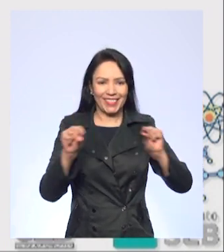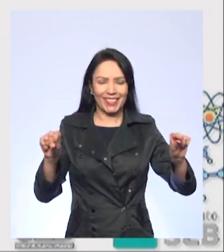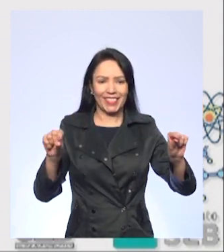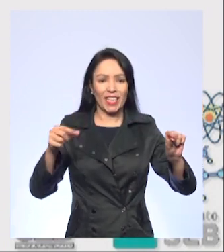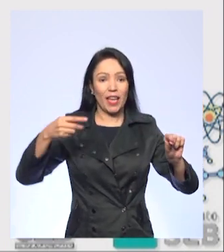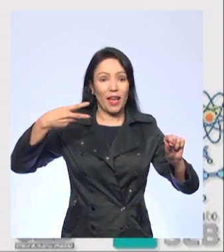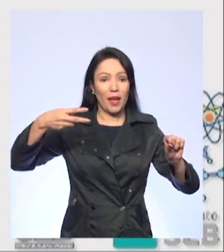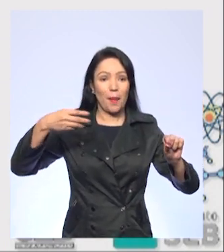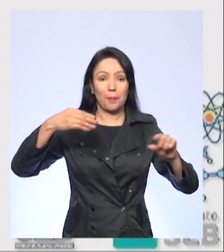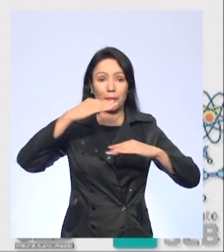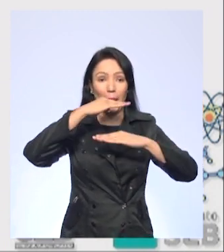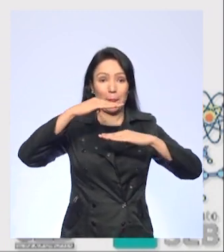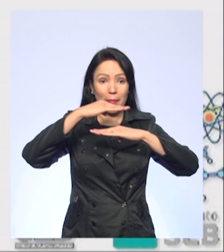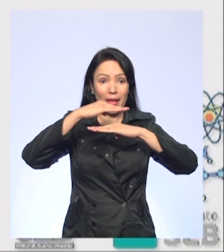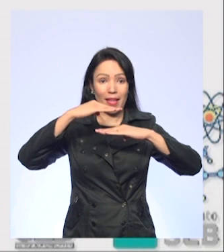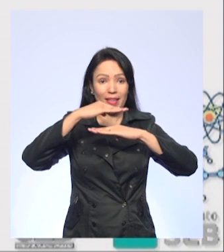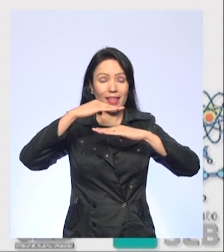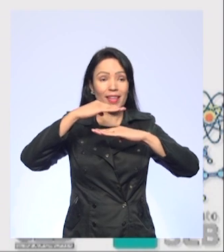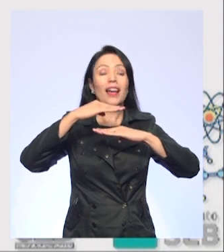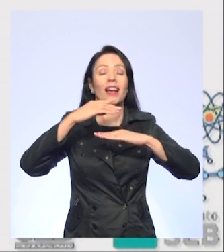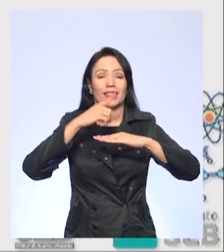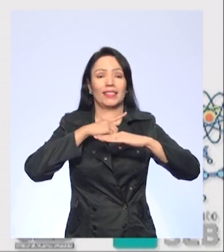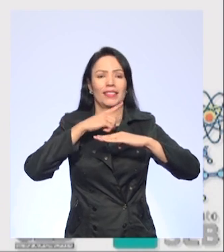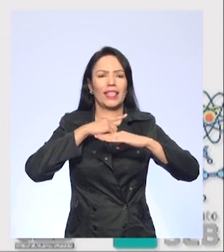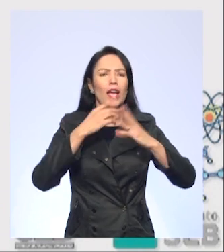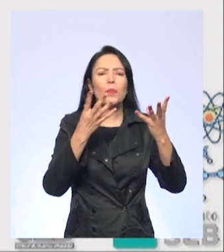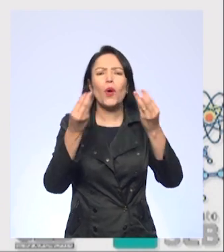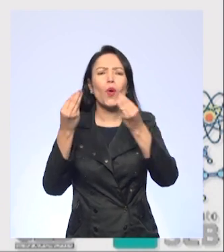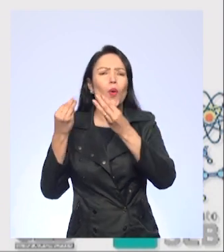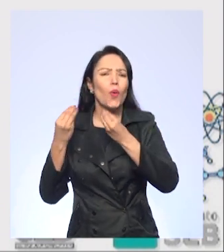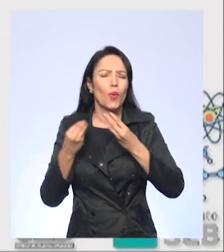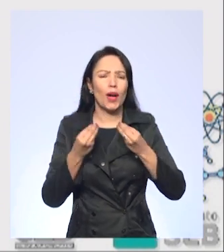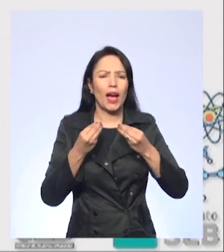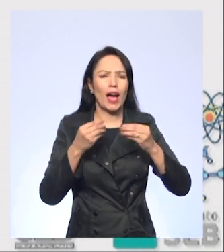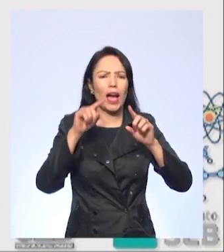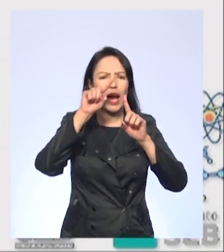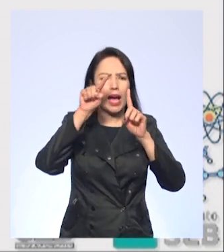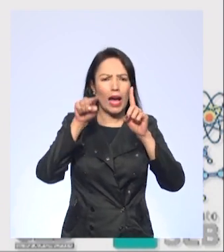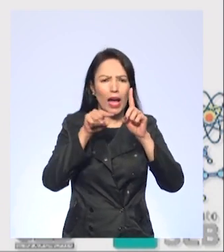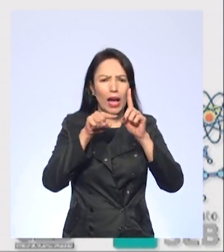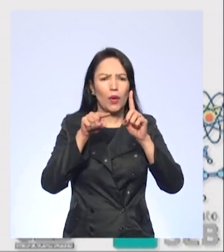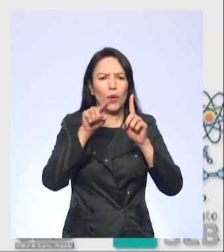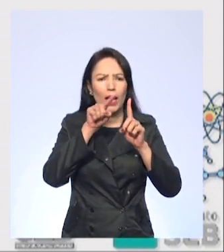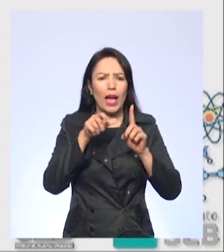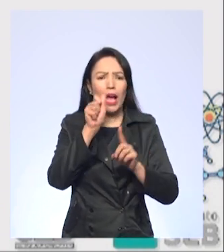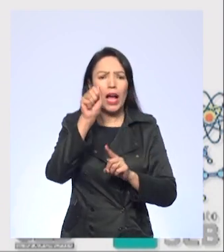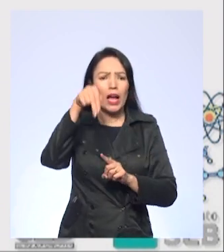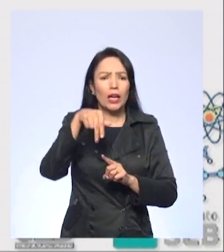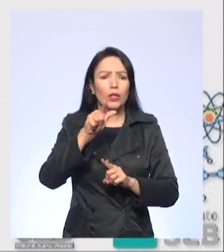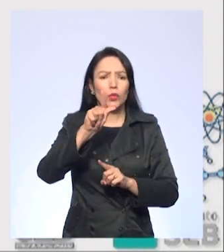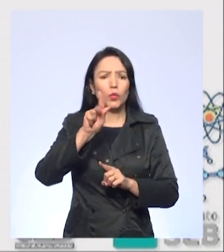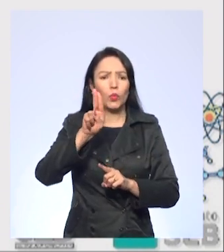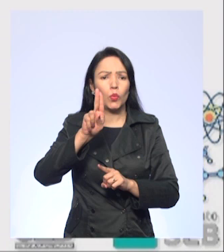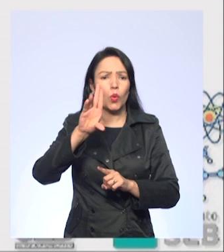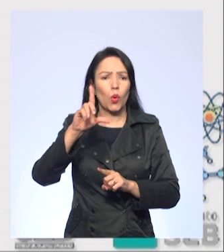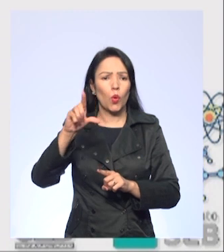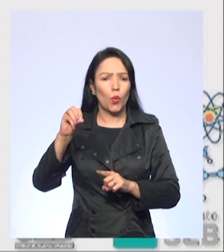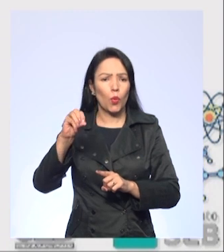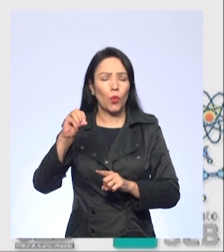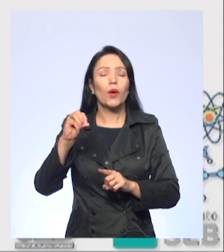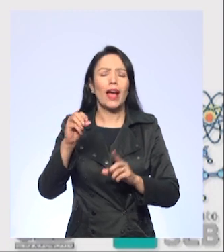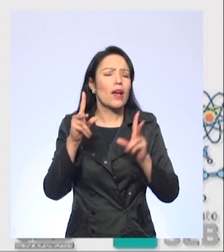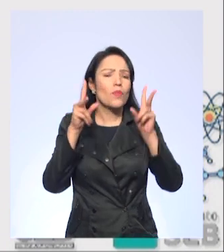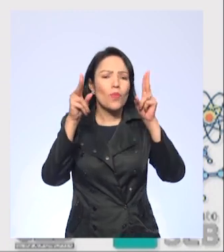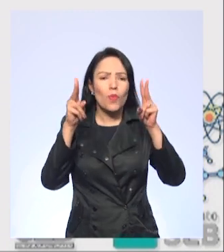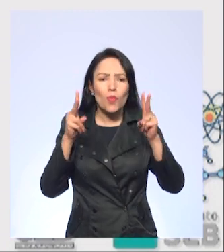tem paralelismo, tem um monte de ângulo congruentes na jogada. Esse ângulo do vértice P, que eu chamei de θ,